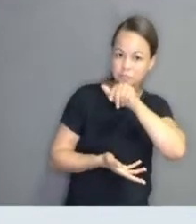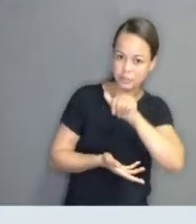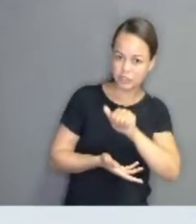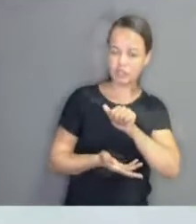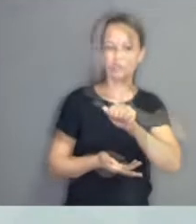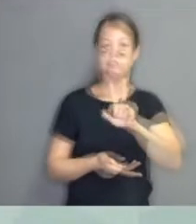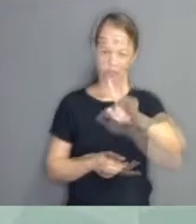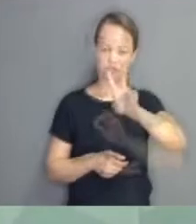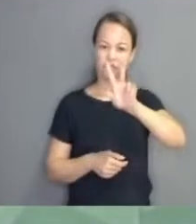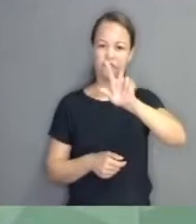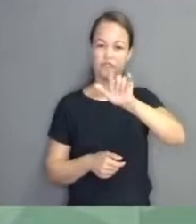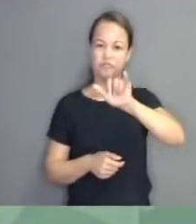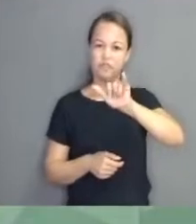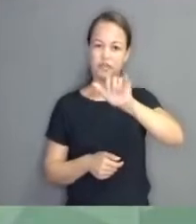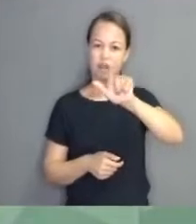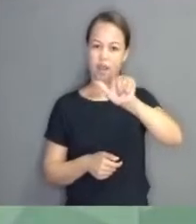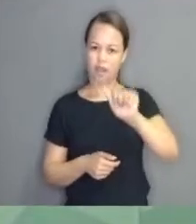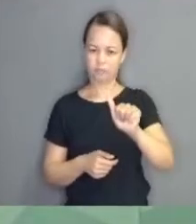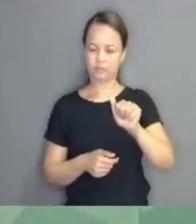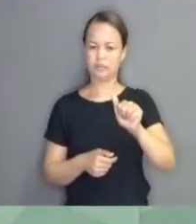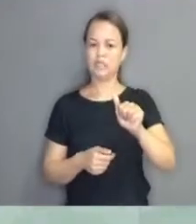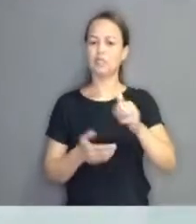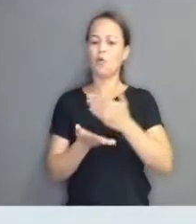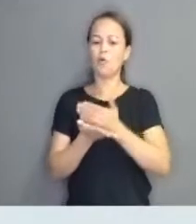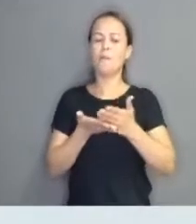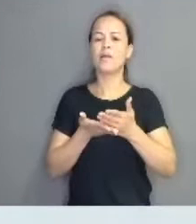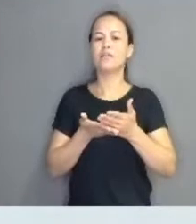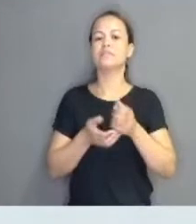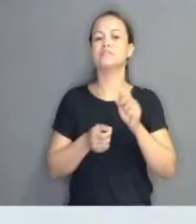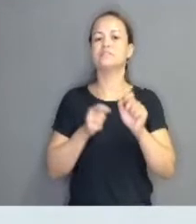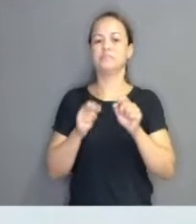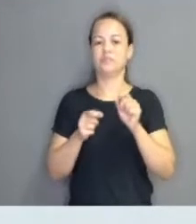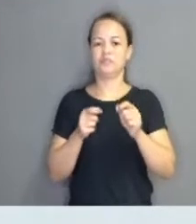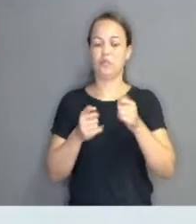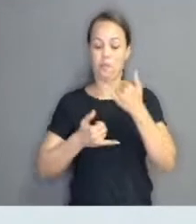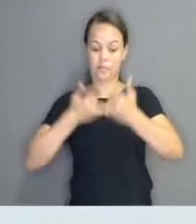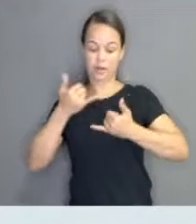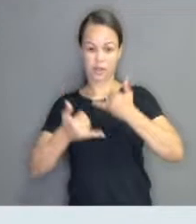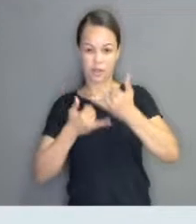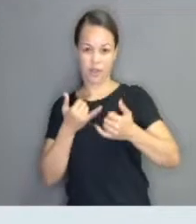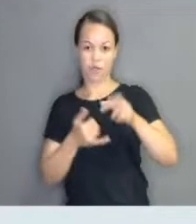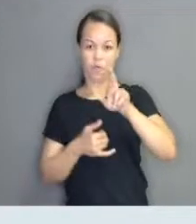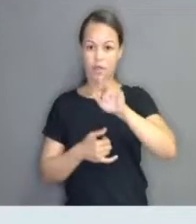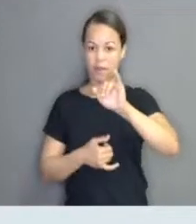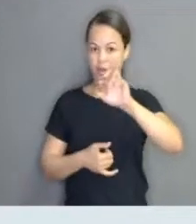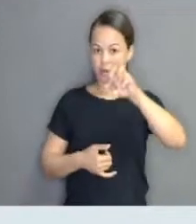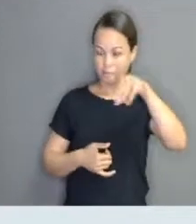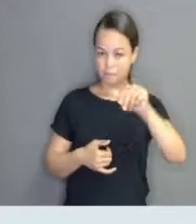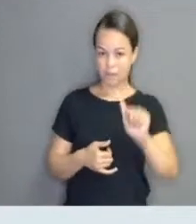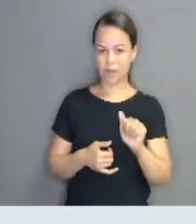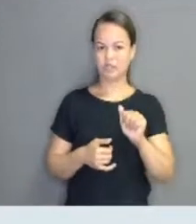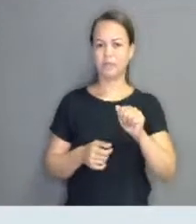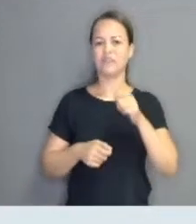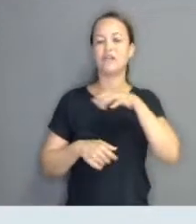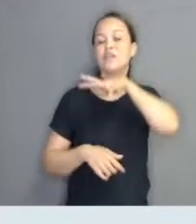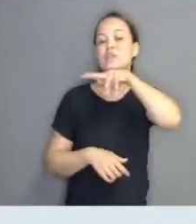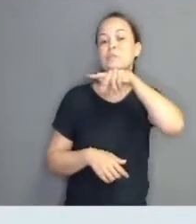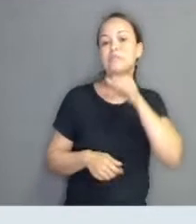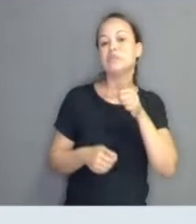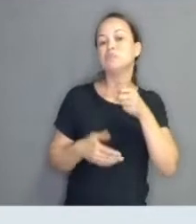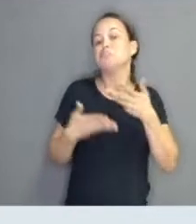certo vamos brincar com uma rima para ver em que bicho vai dar